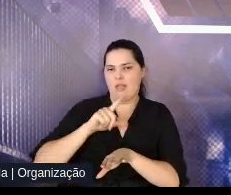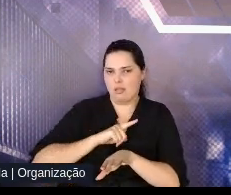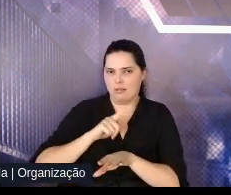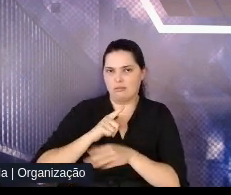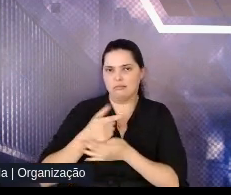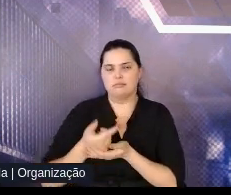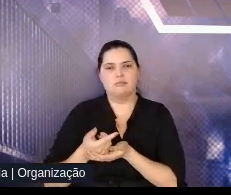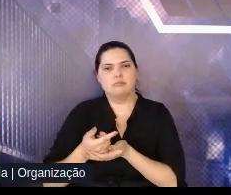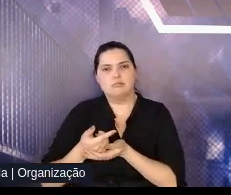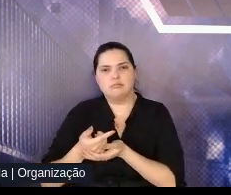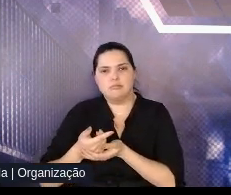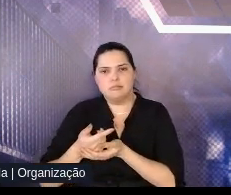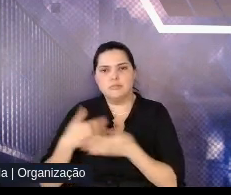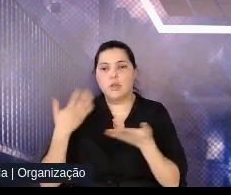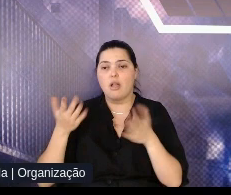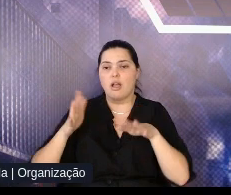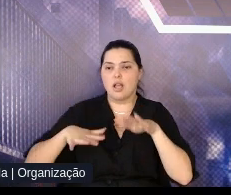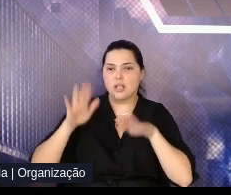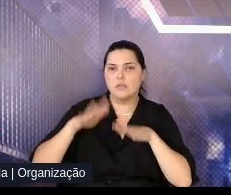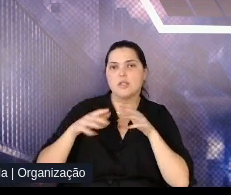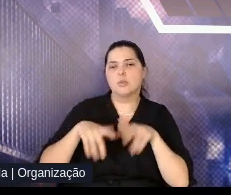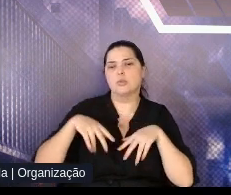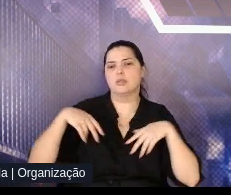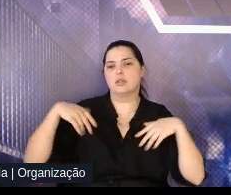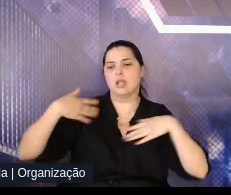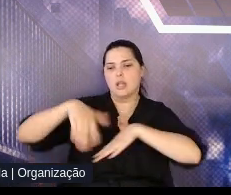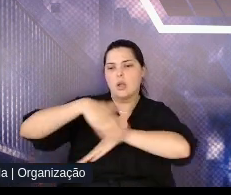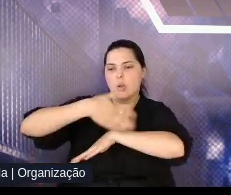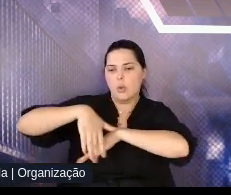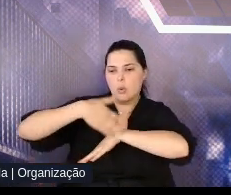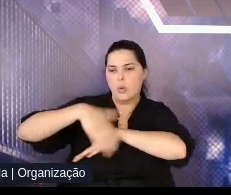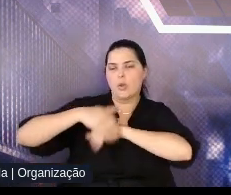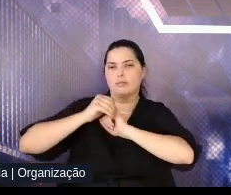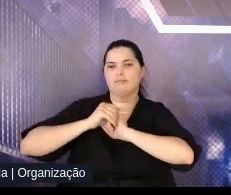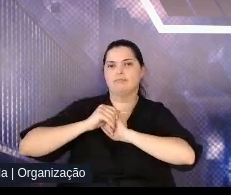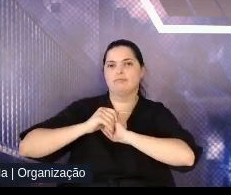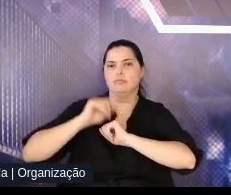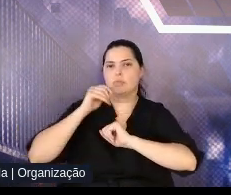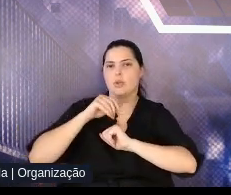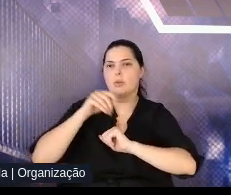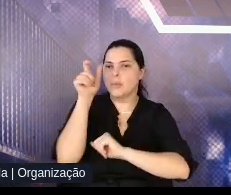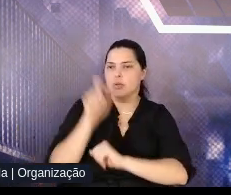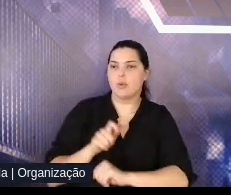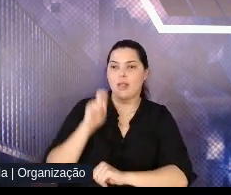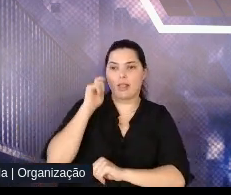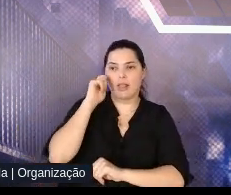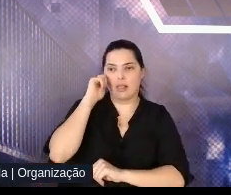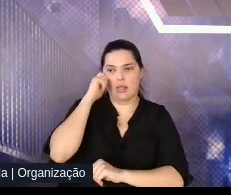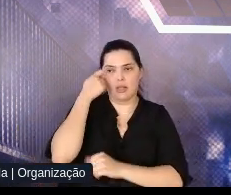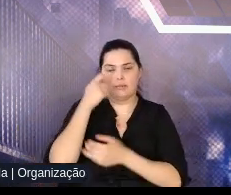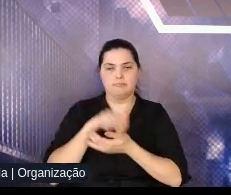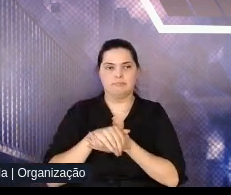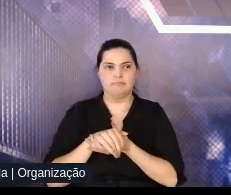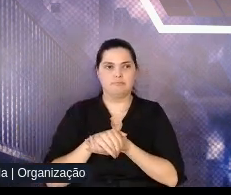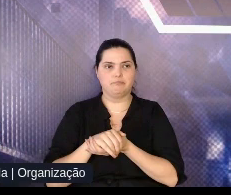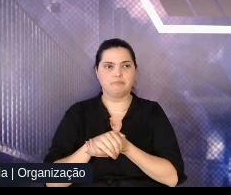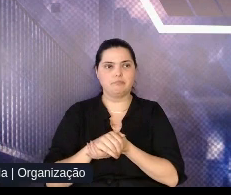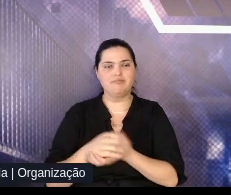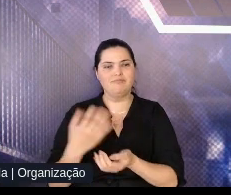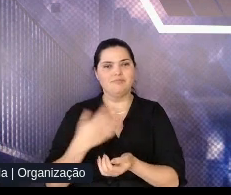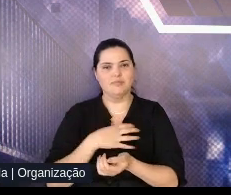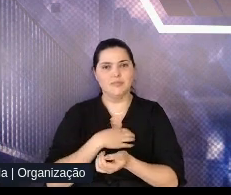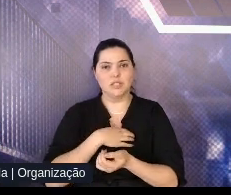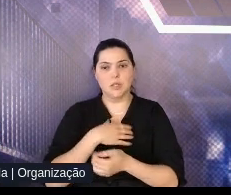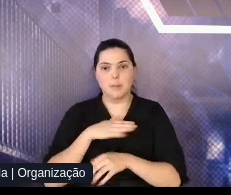Então, às vezes, quando você está andando na rua, você vê uma pessoa de pele negra, por exemplo, e você sente